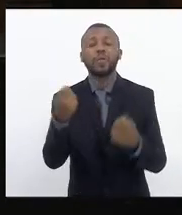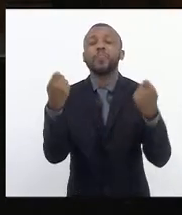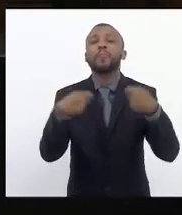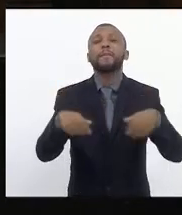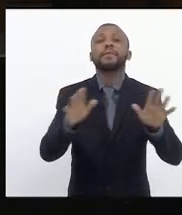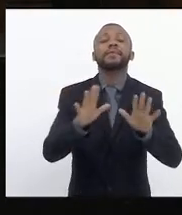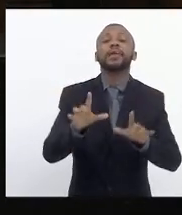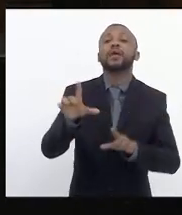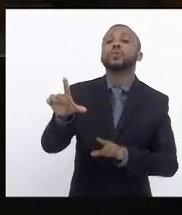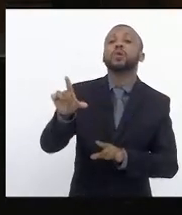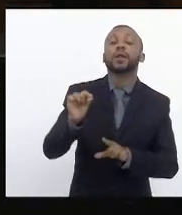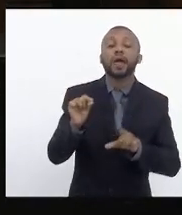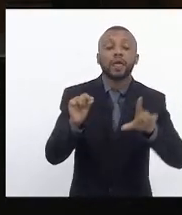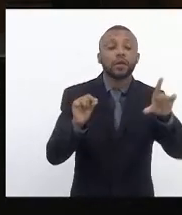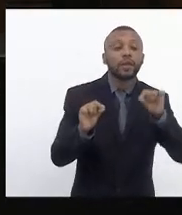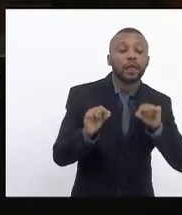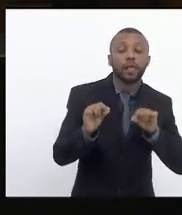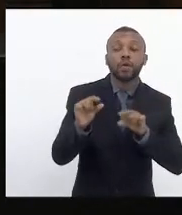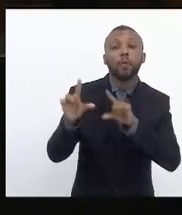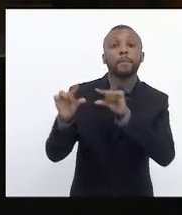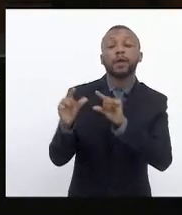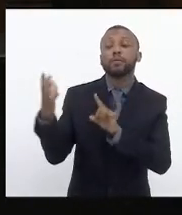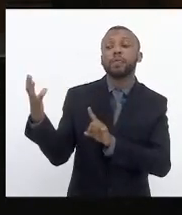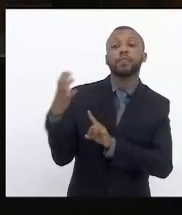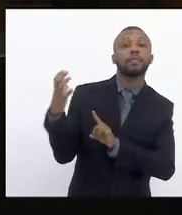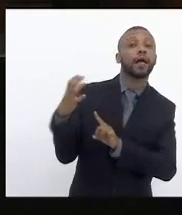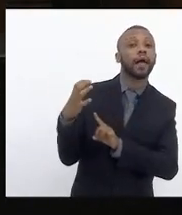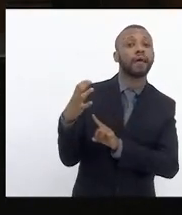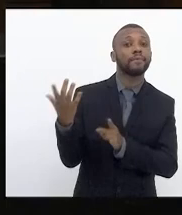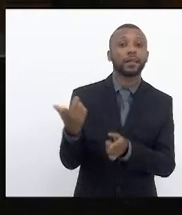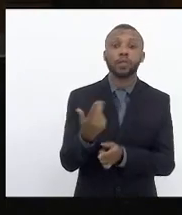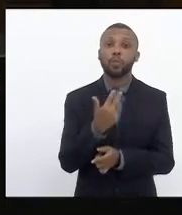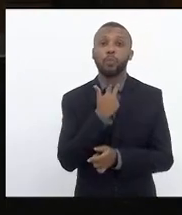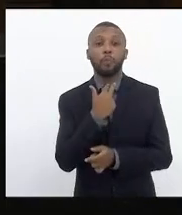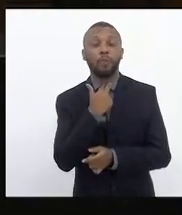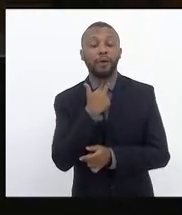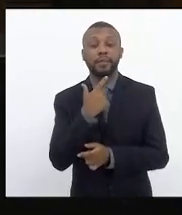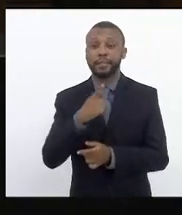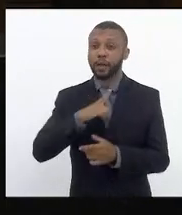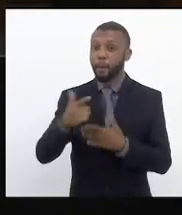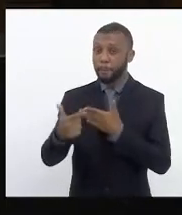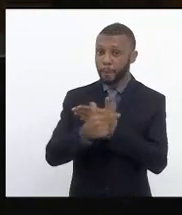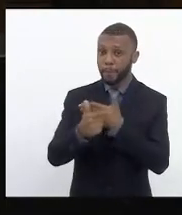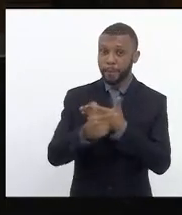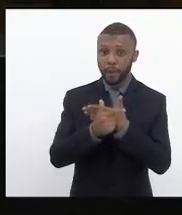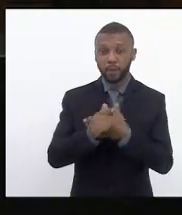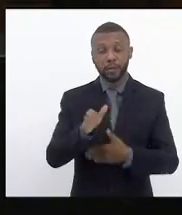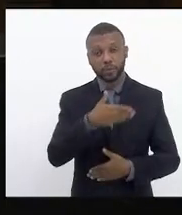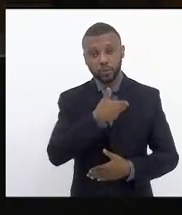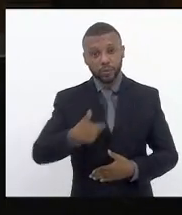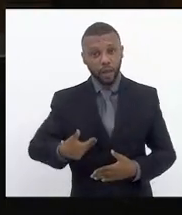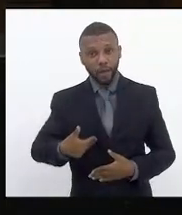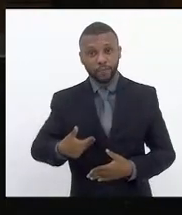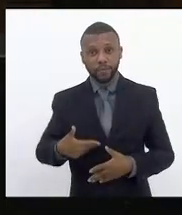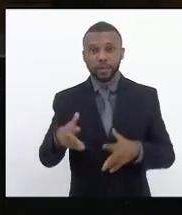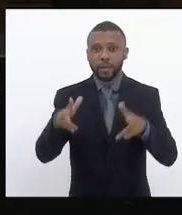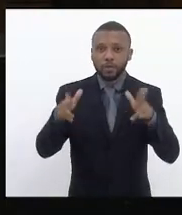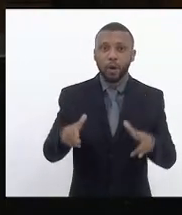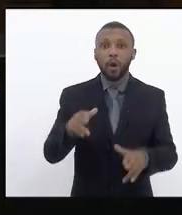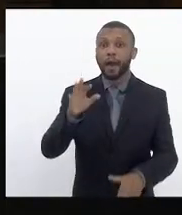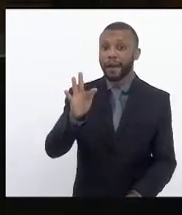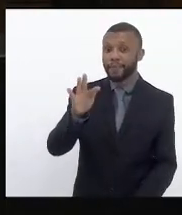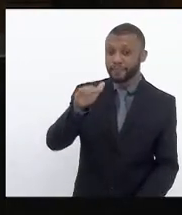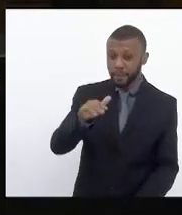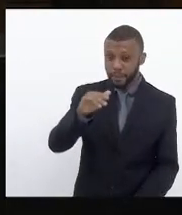o que menos impacta ele não tem que fazer aqui um papel do no estado que fez o FR